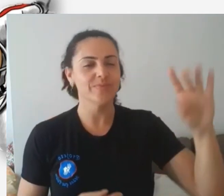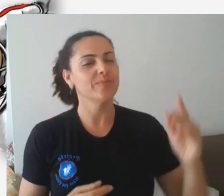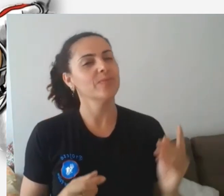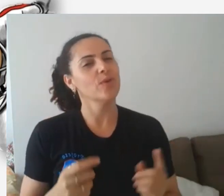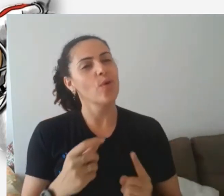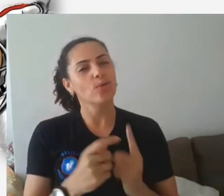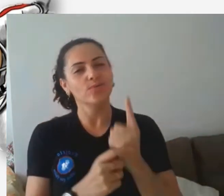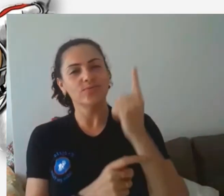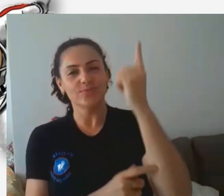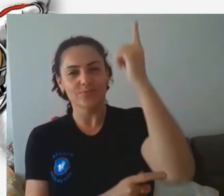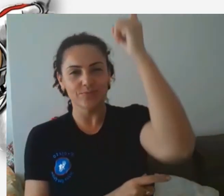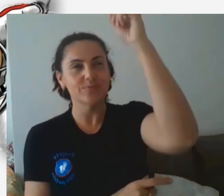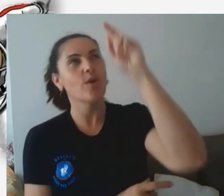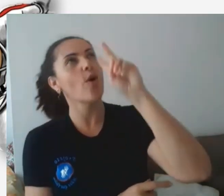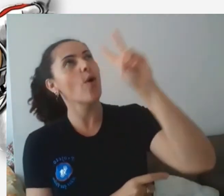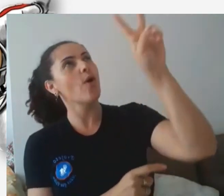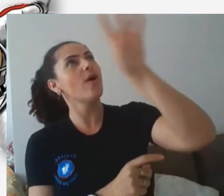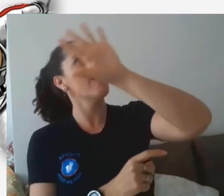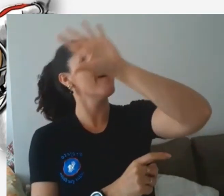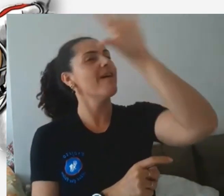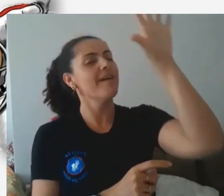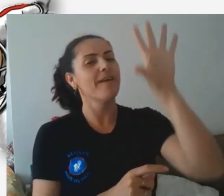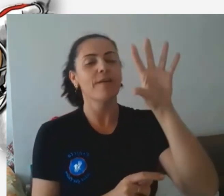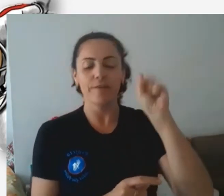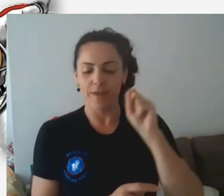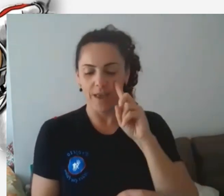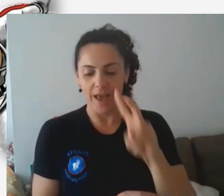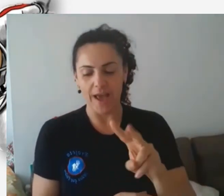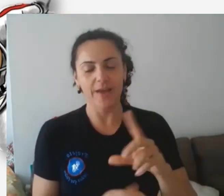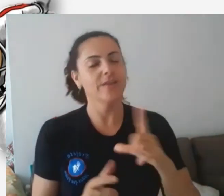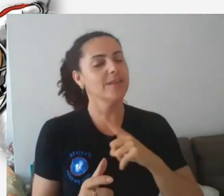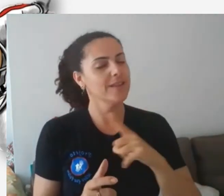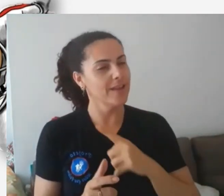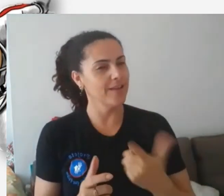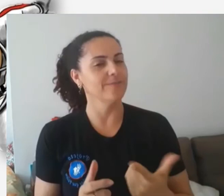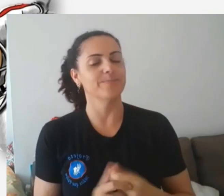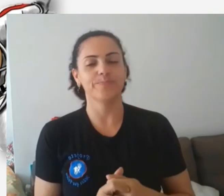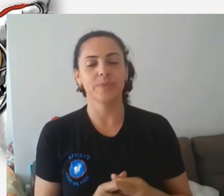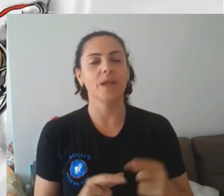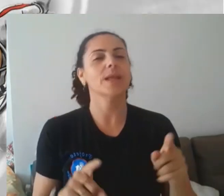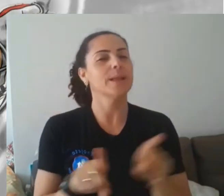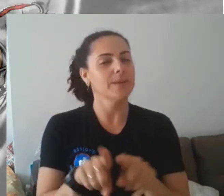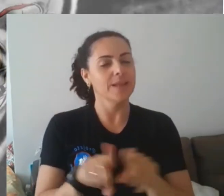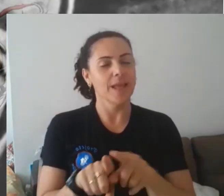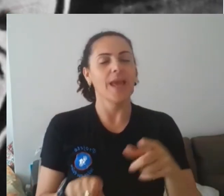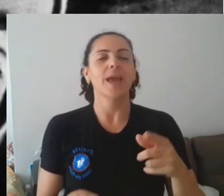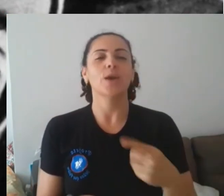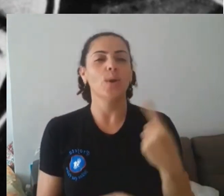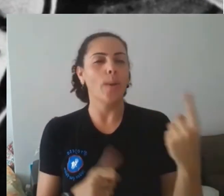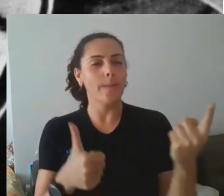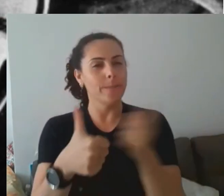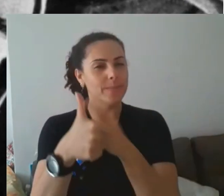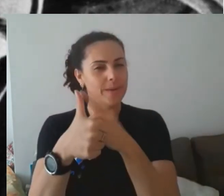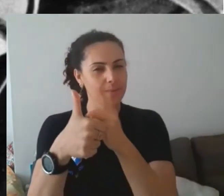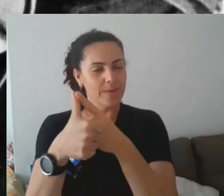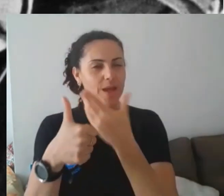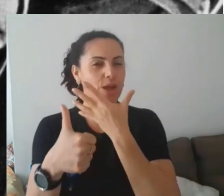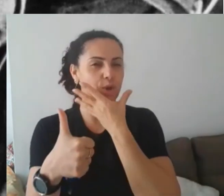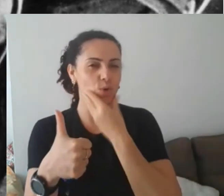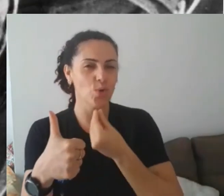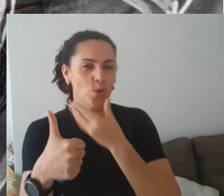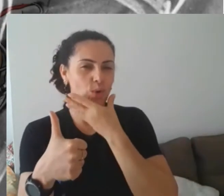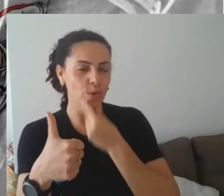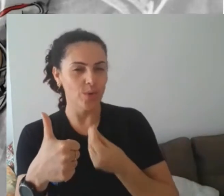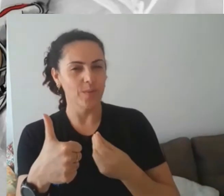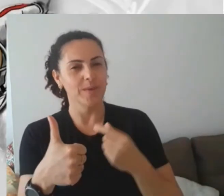na nossa ciência. Então a gente teve aí o primeiro homem a ir para fora do nosso planeta, né, o russo